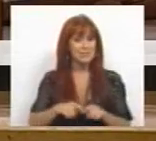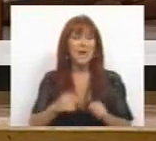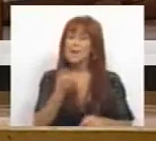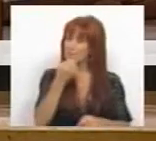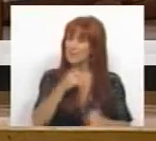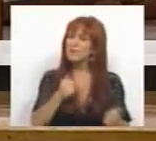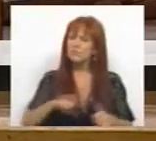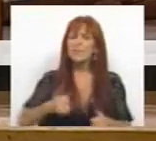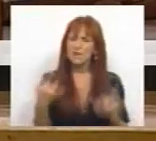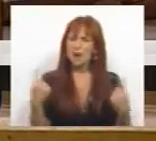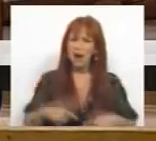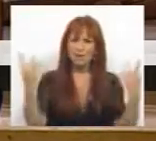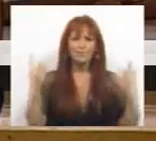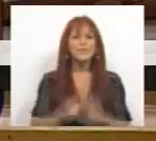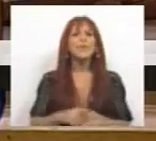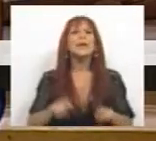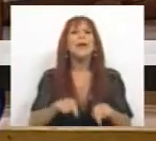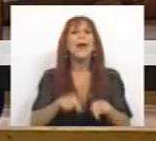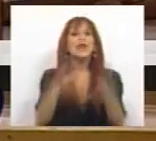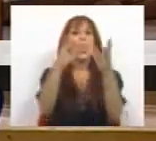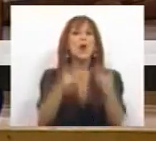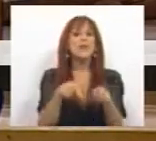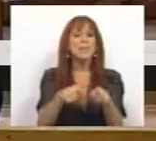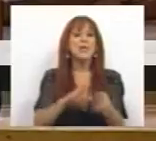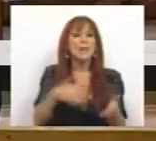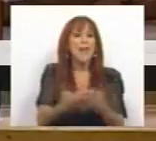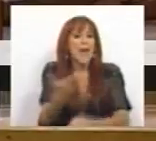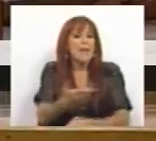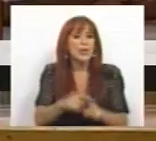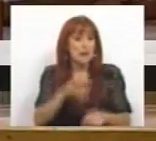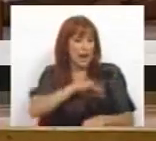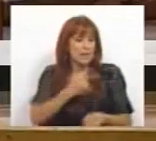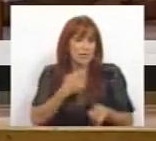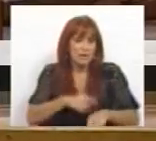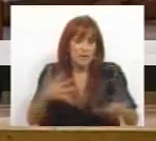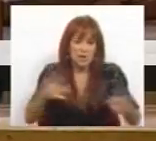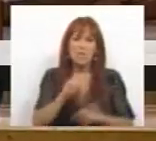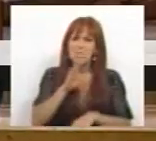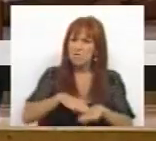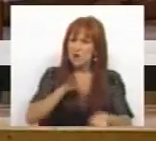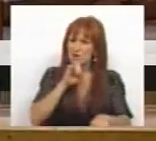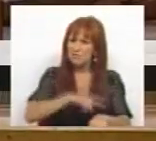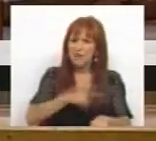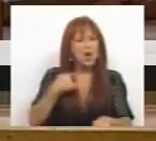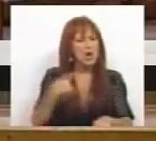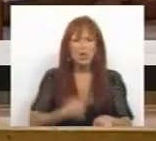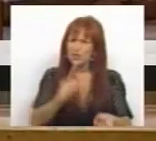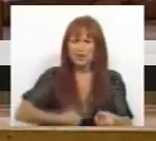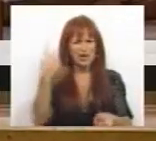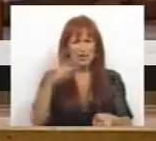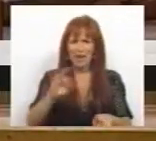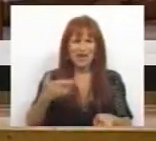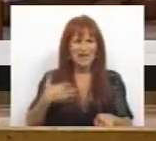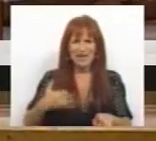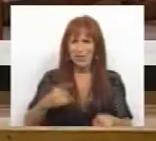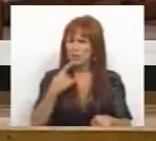a simpatia dos verdes. E como este orçamento repõe direitos e rendimentos, talvez por isso não estranha que PSD